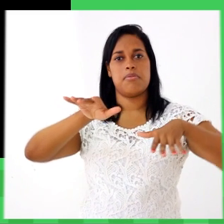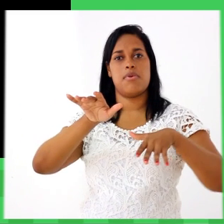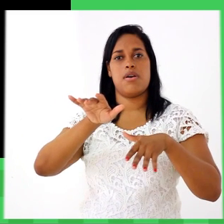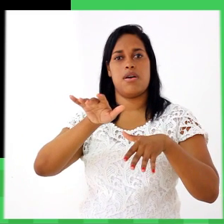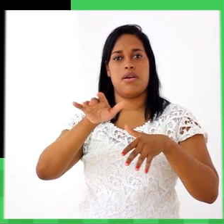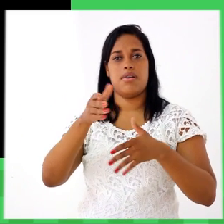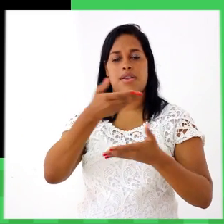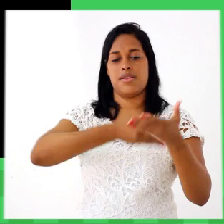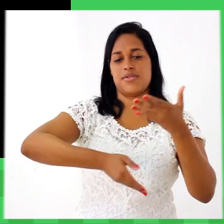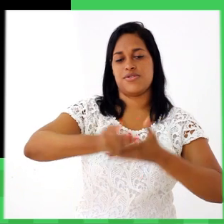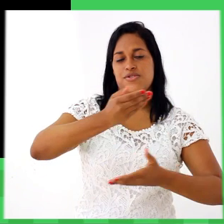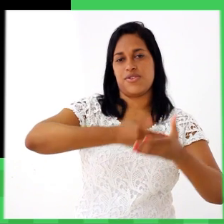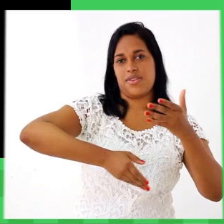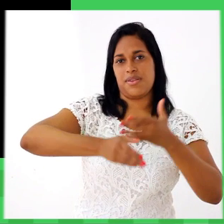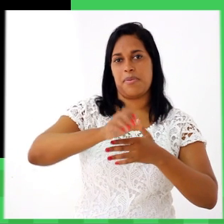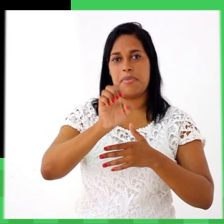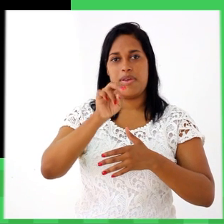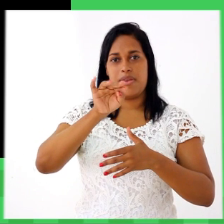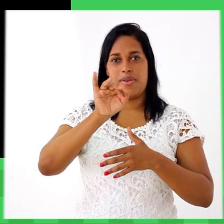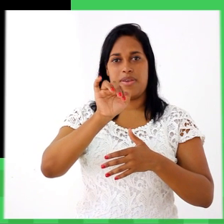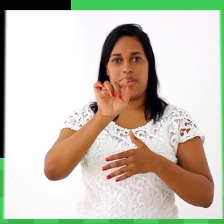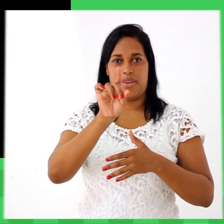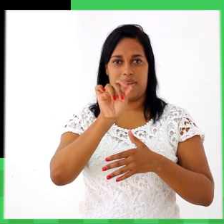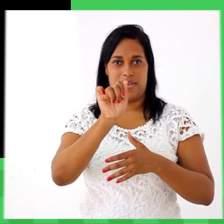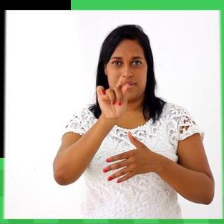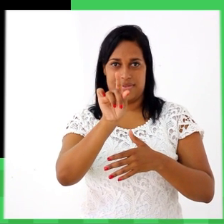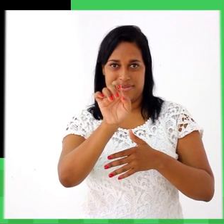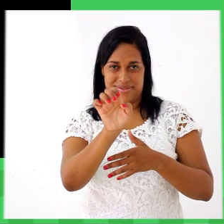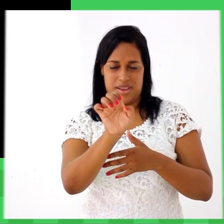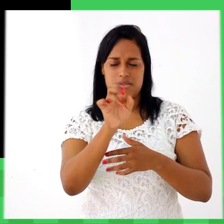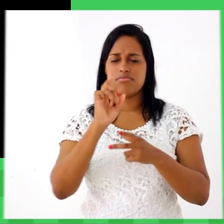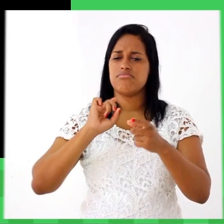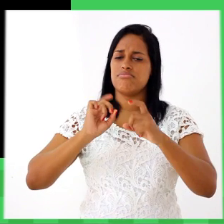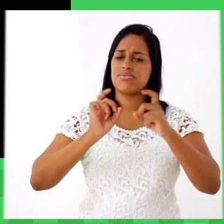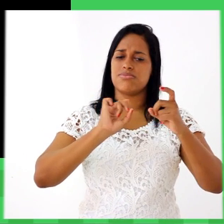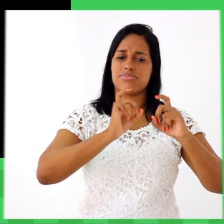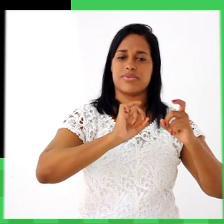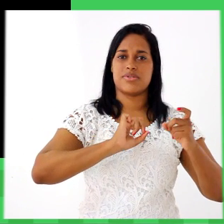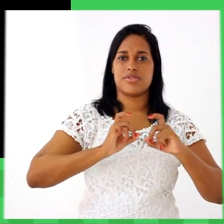todas as entidades que nós discutimos nesse